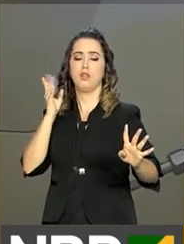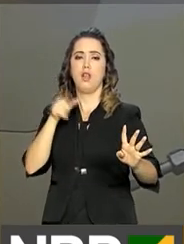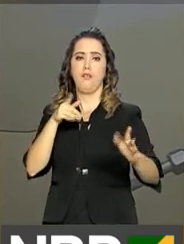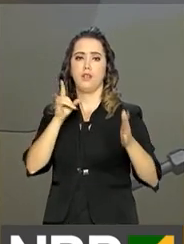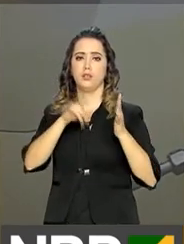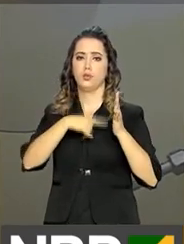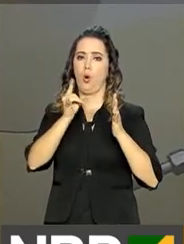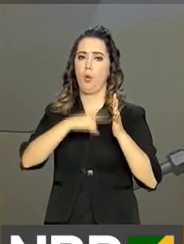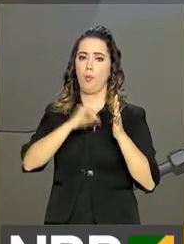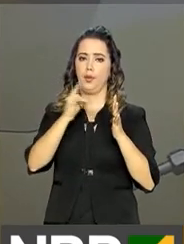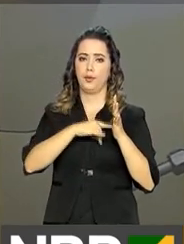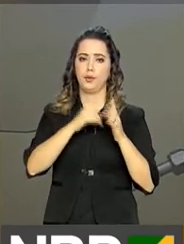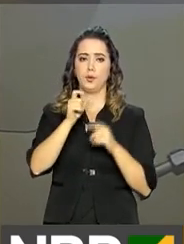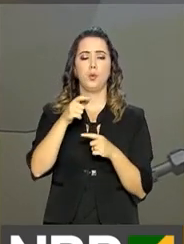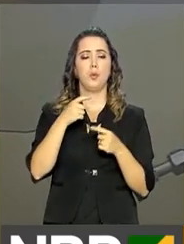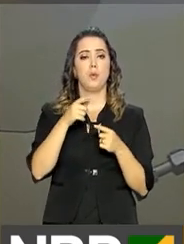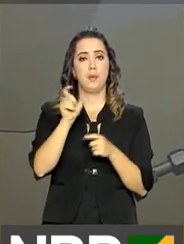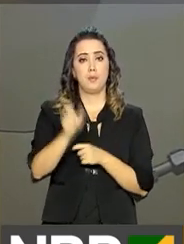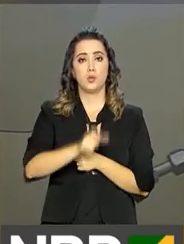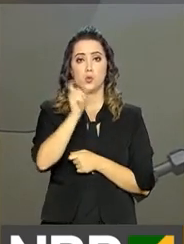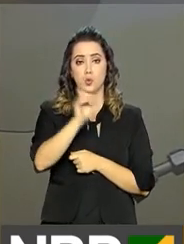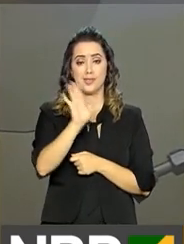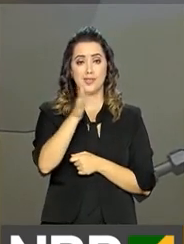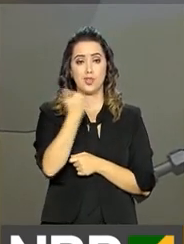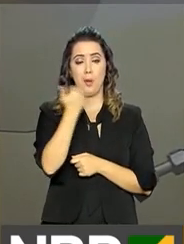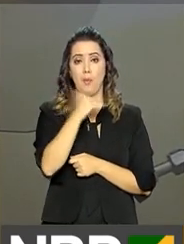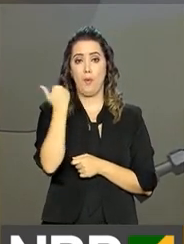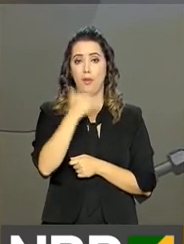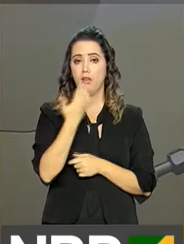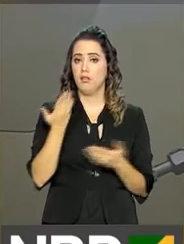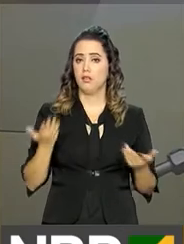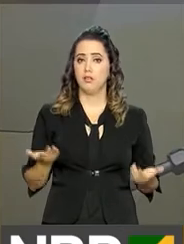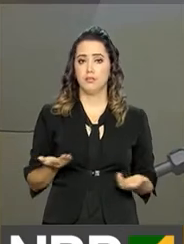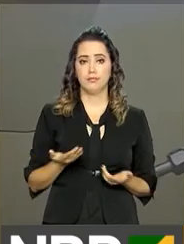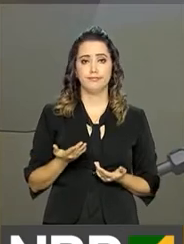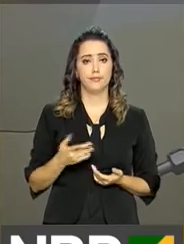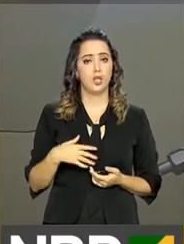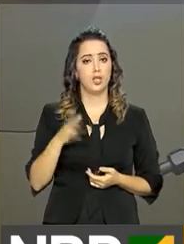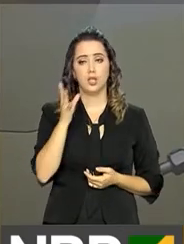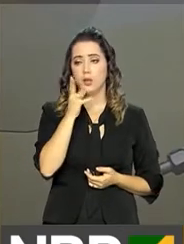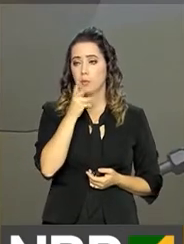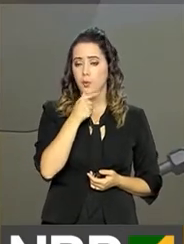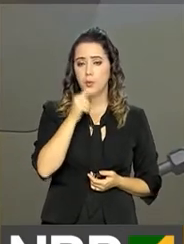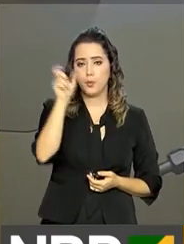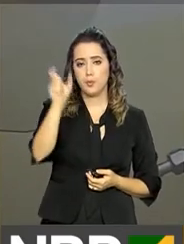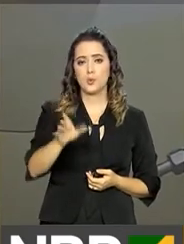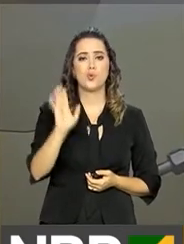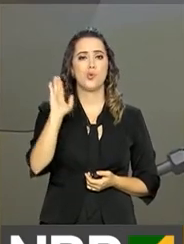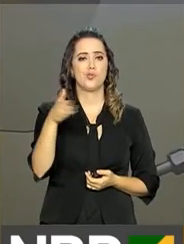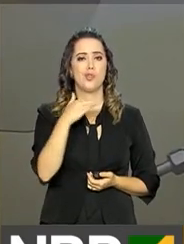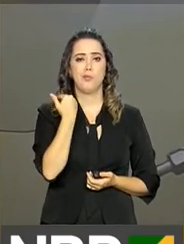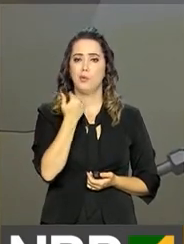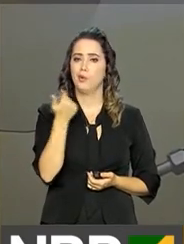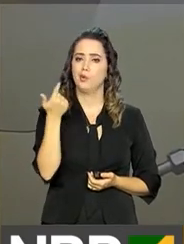propriedade pessoas já falecidas. Quer dizer, demorou tanto tempo que a pessoa faleceu, não conseguiu